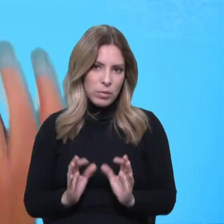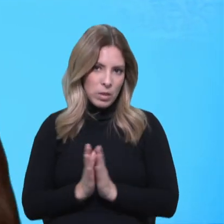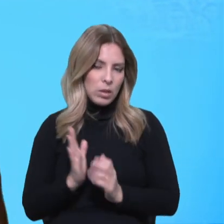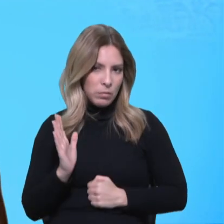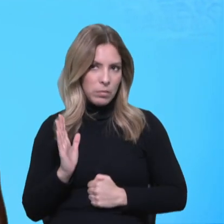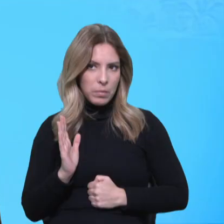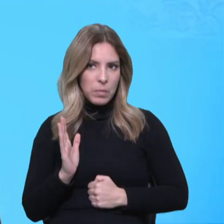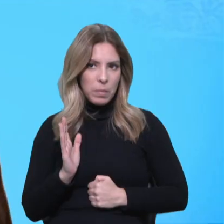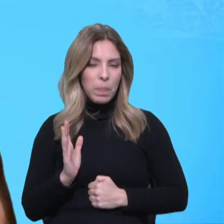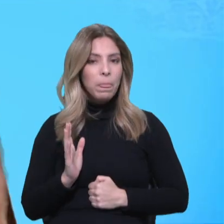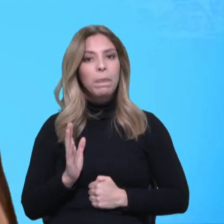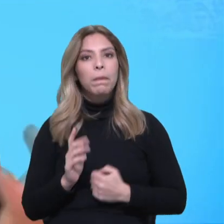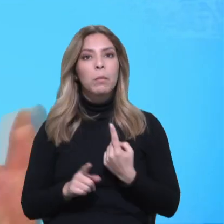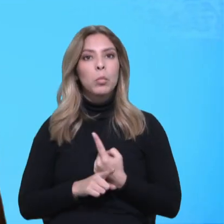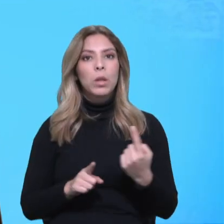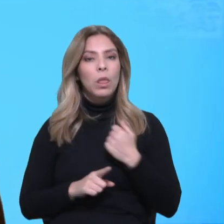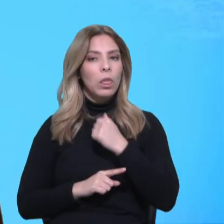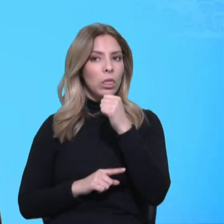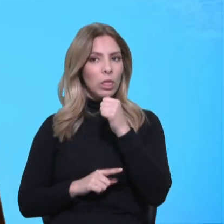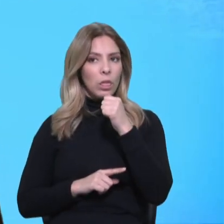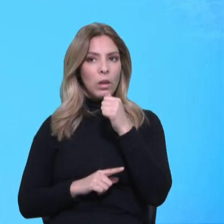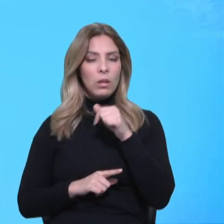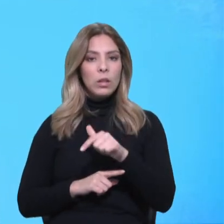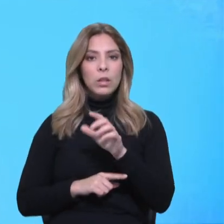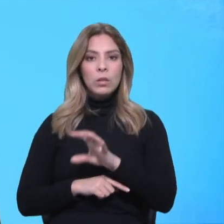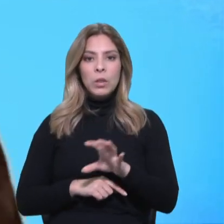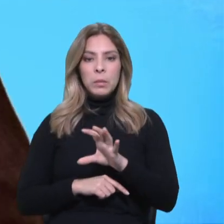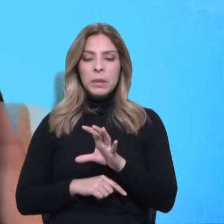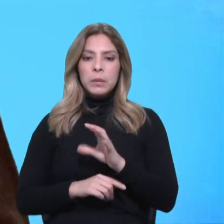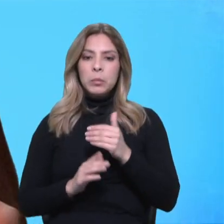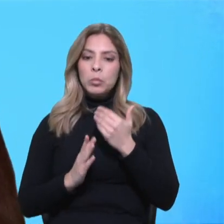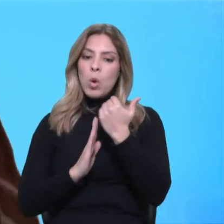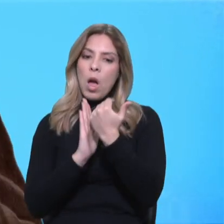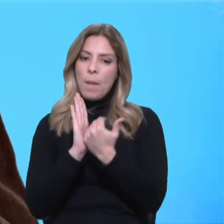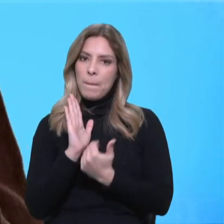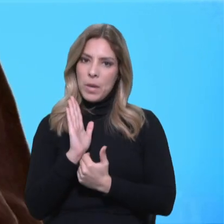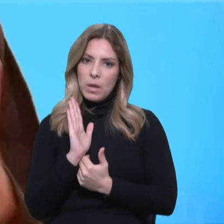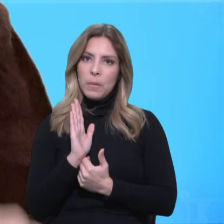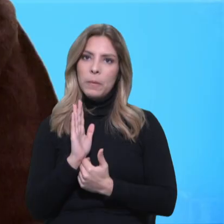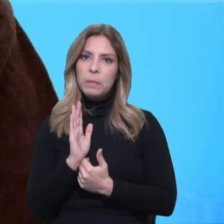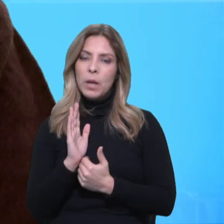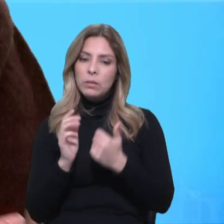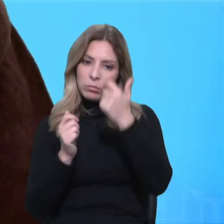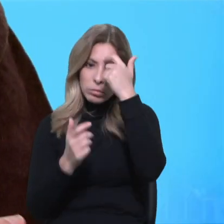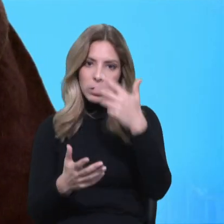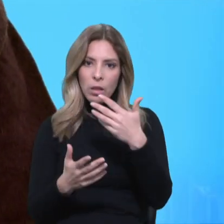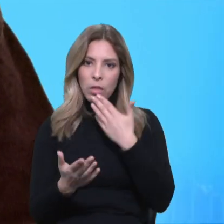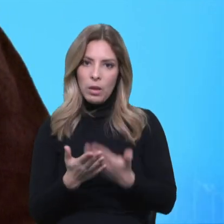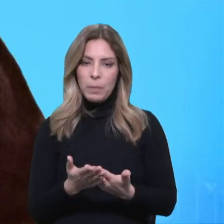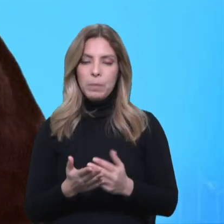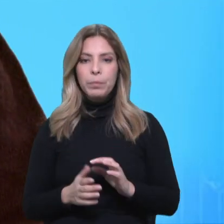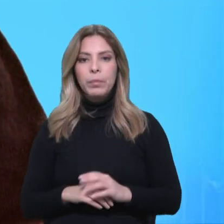que na minha igreja também há uma certa liturgia em termos de sequência de programa, mas é mais espontâneo o culto em